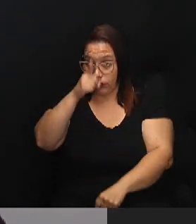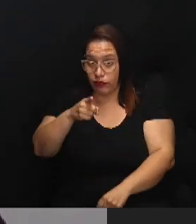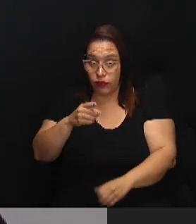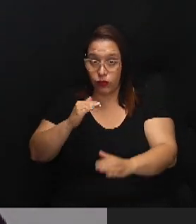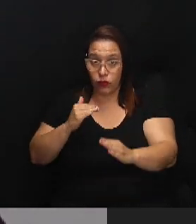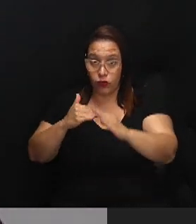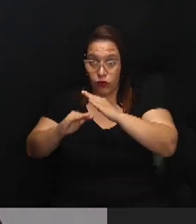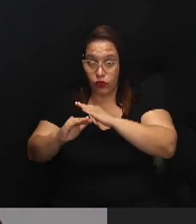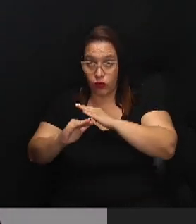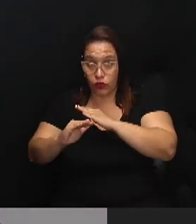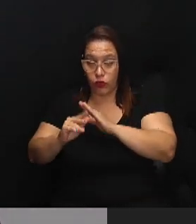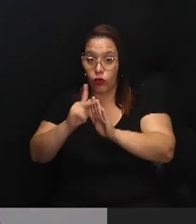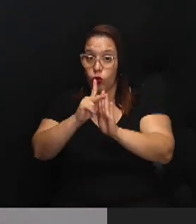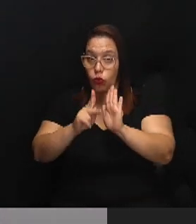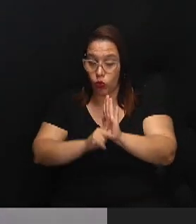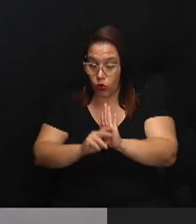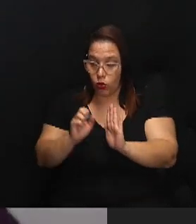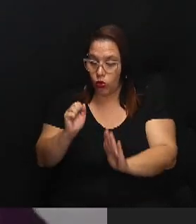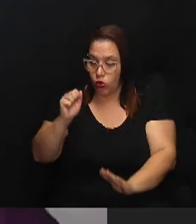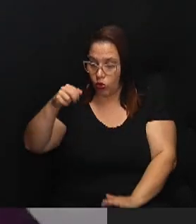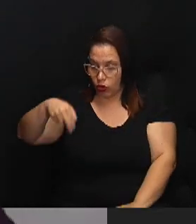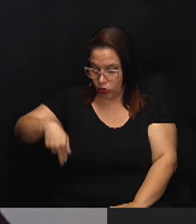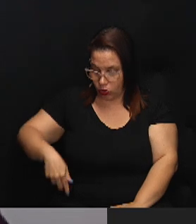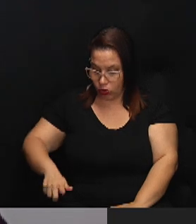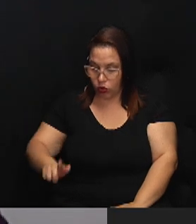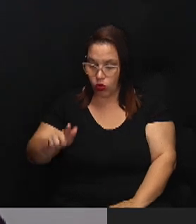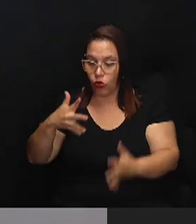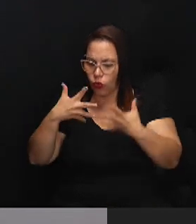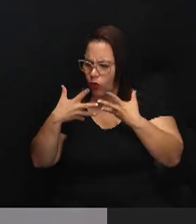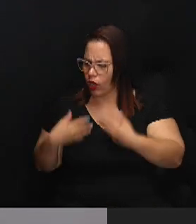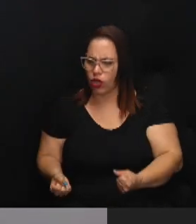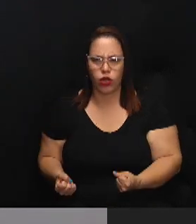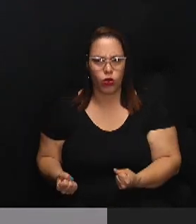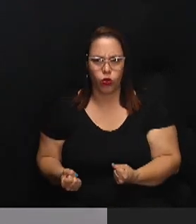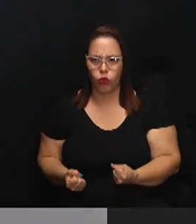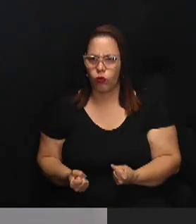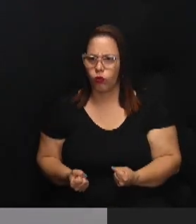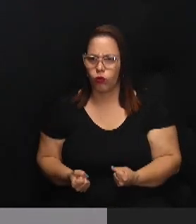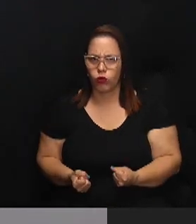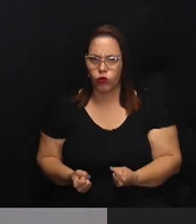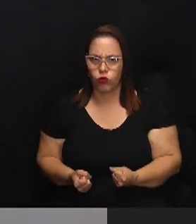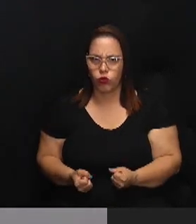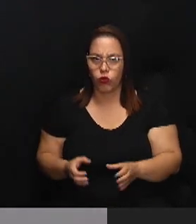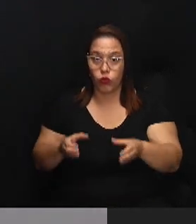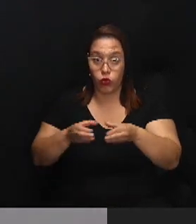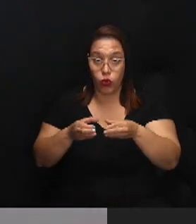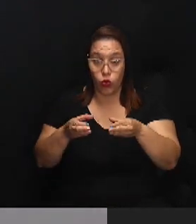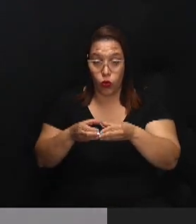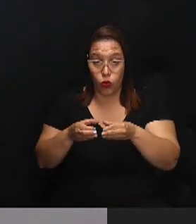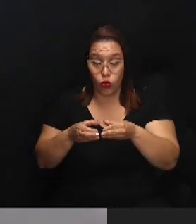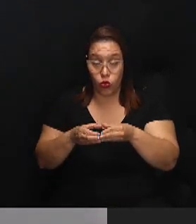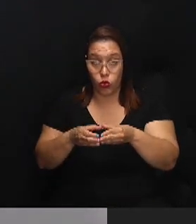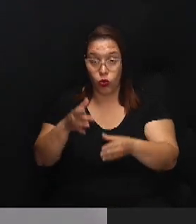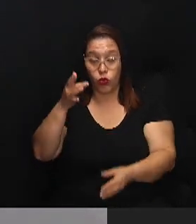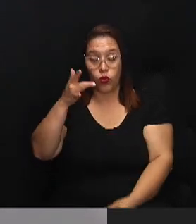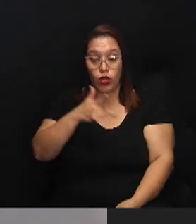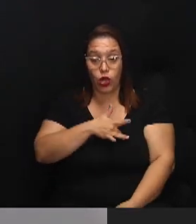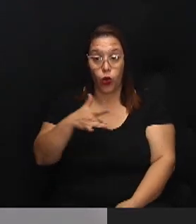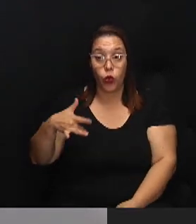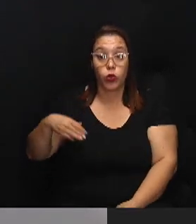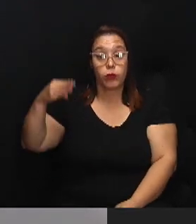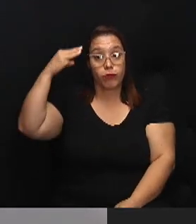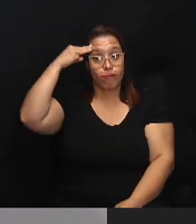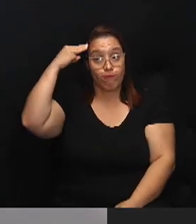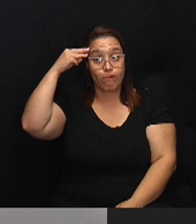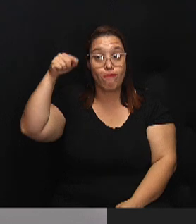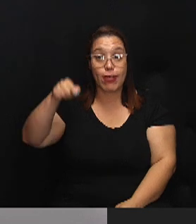ONG um projeto, e elas aceitaram de braços abertos, que seria o núcleo de saúde mental, para essas mães